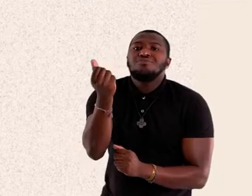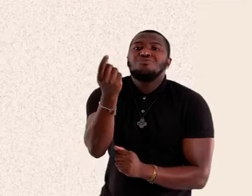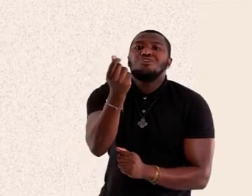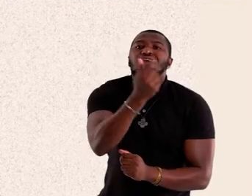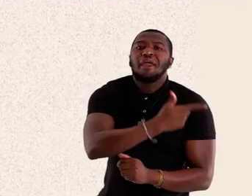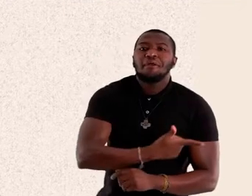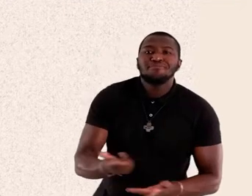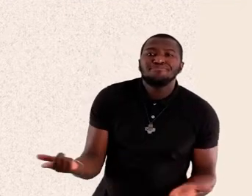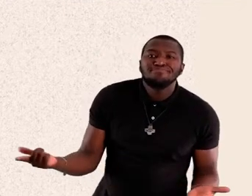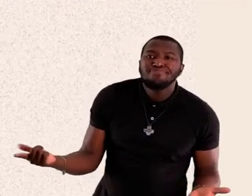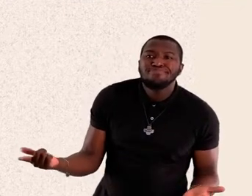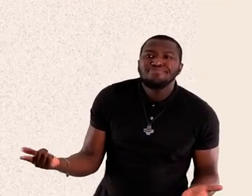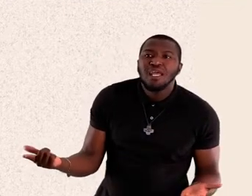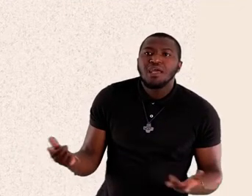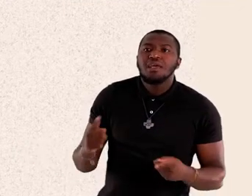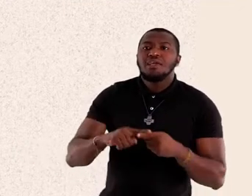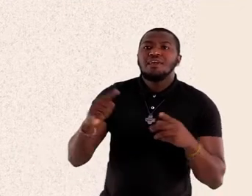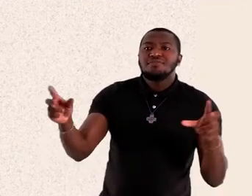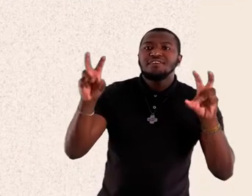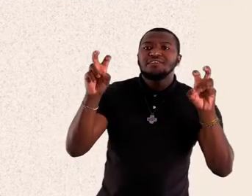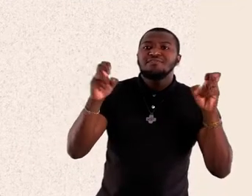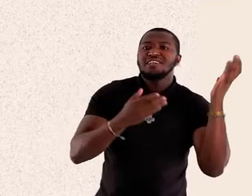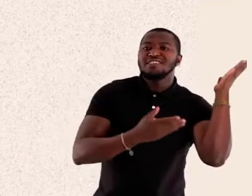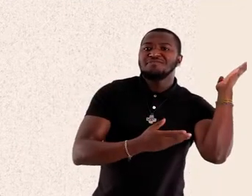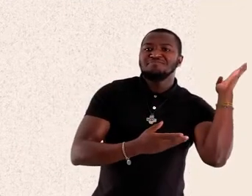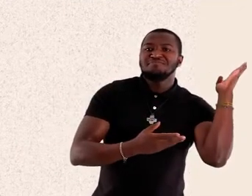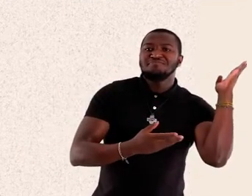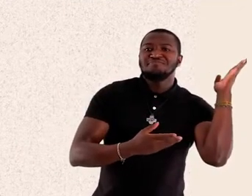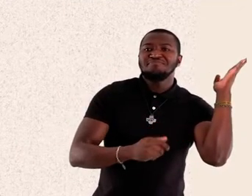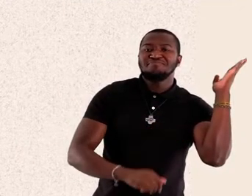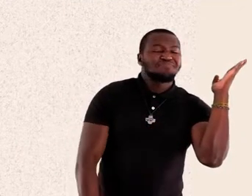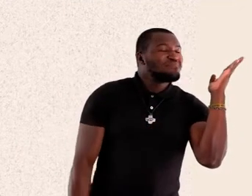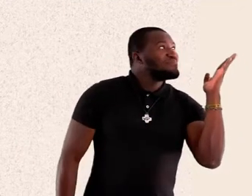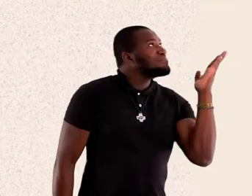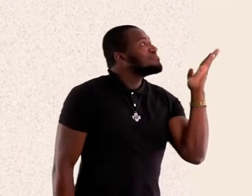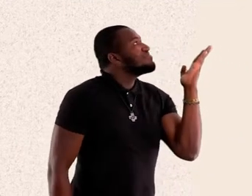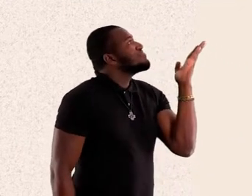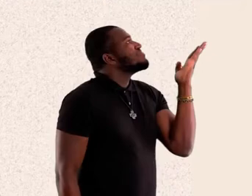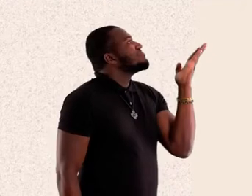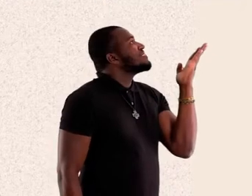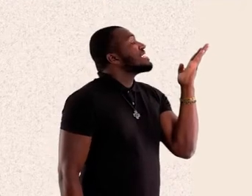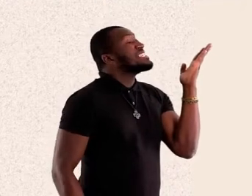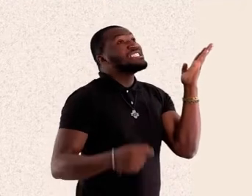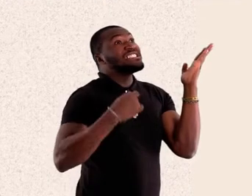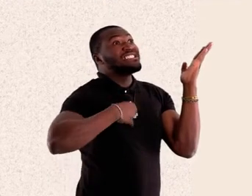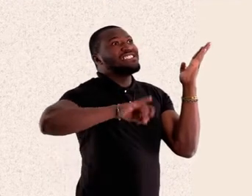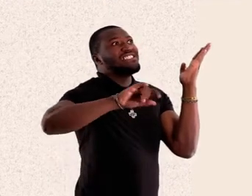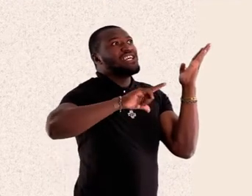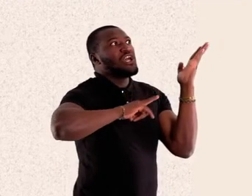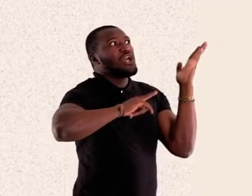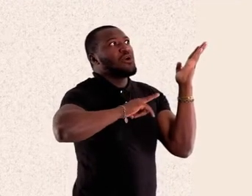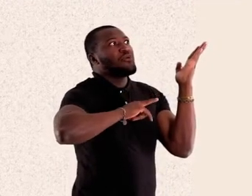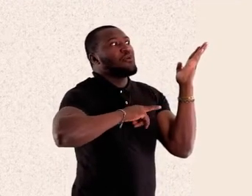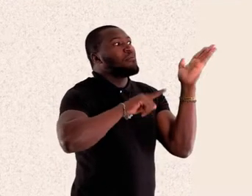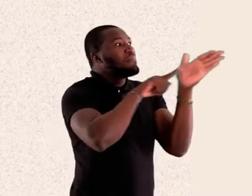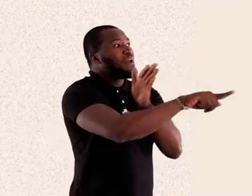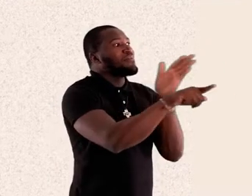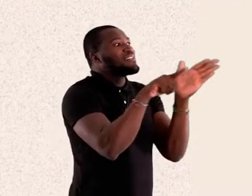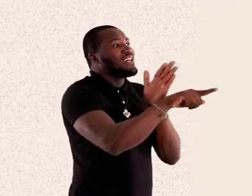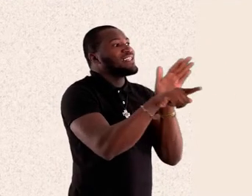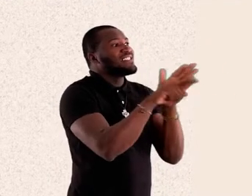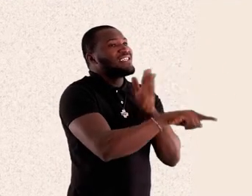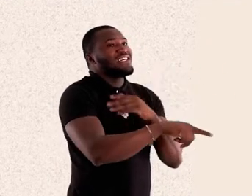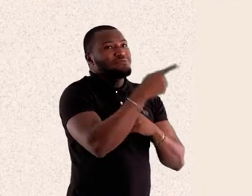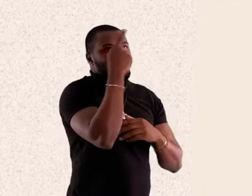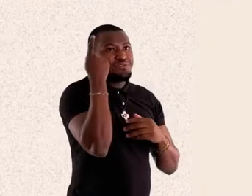e aí vem essa frase do Harrison Ford é que ele disse se eu tivesse perguntado aos meus clientes o que eles queriam